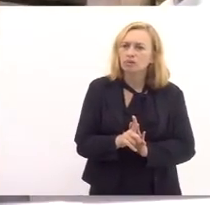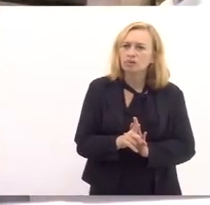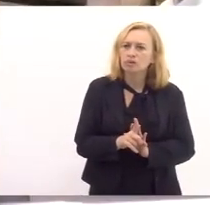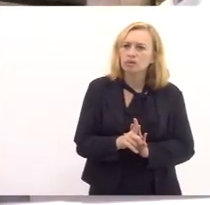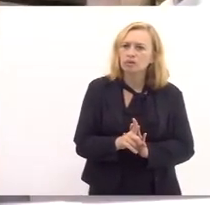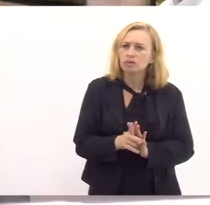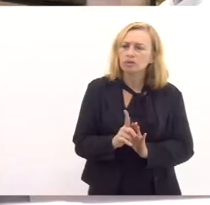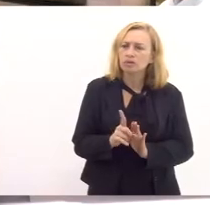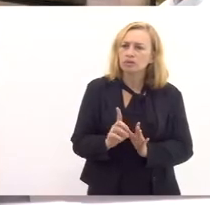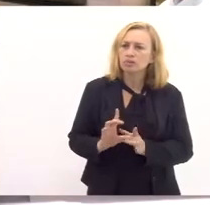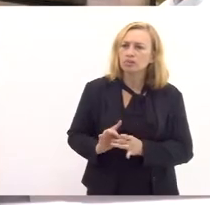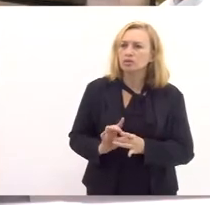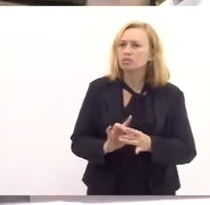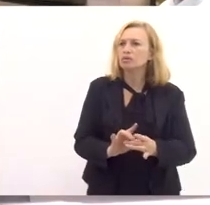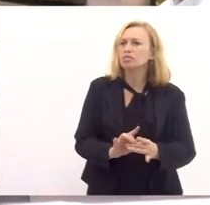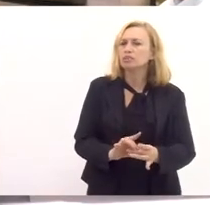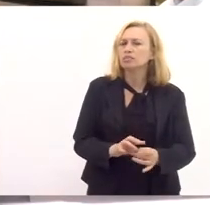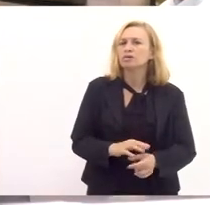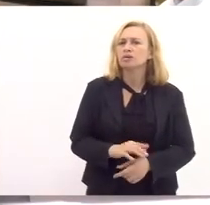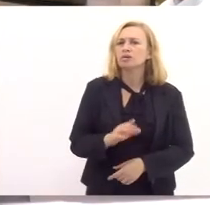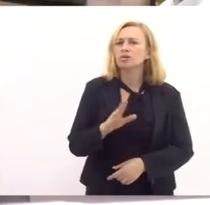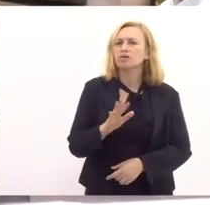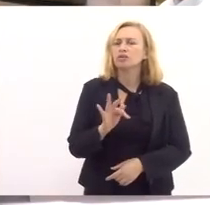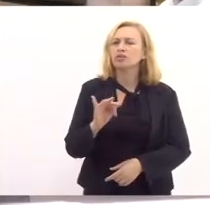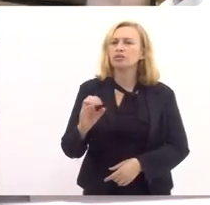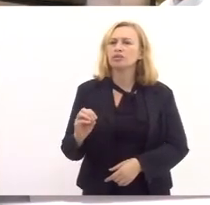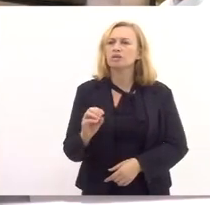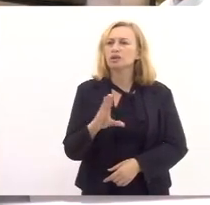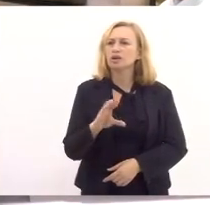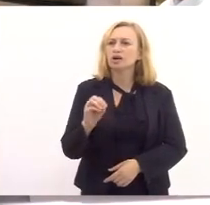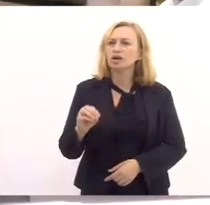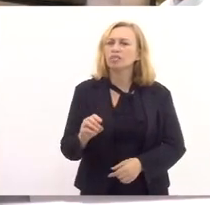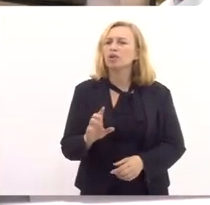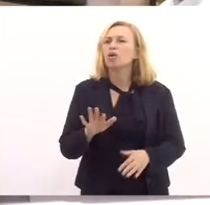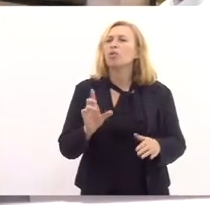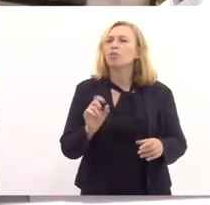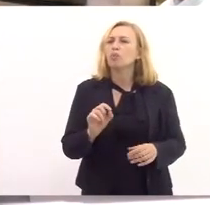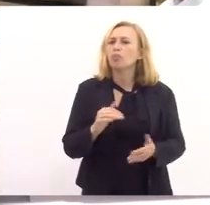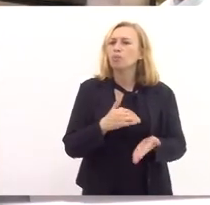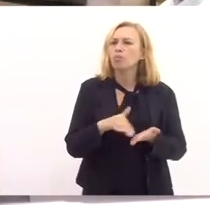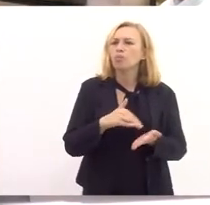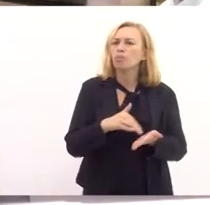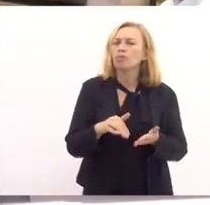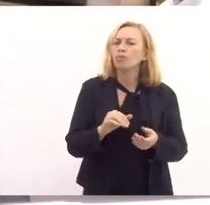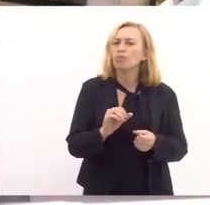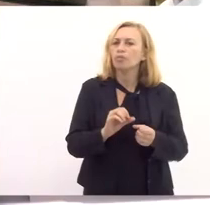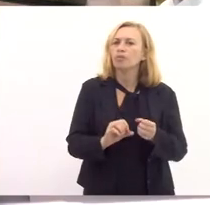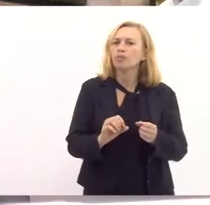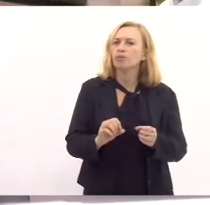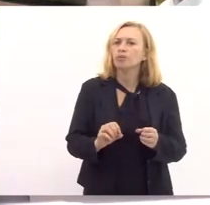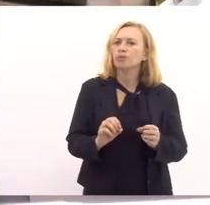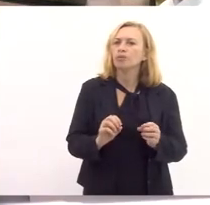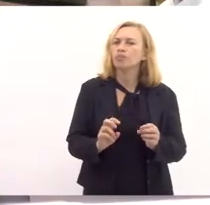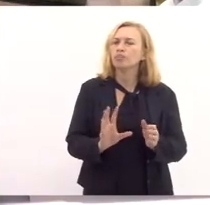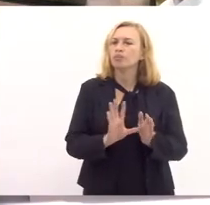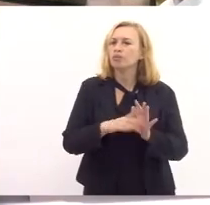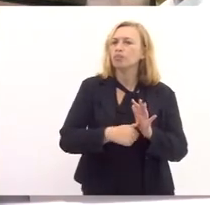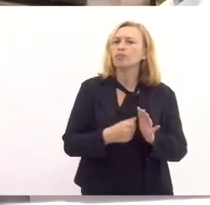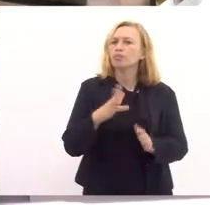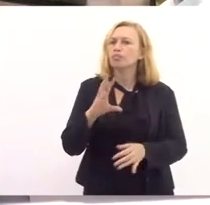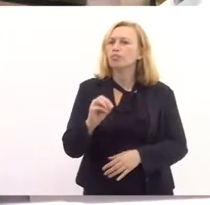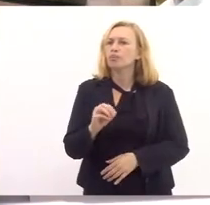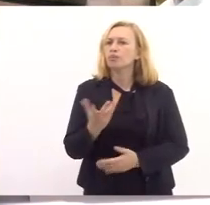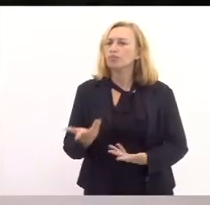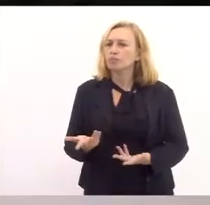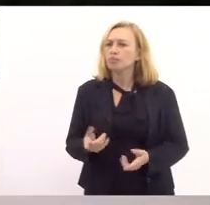Aí na linha do fios e cabos, o que a secretaria faz em relação a essa questão do roubo dos cabos? Sim.